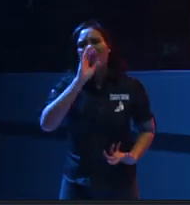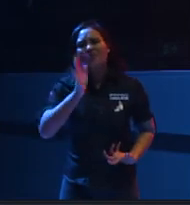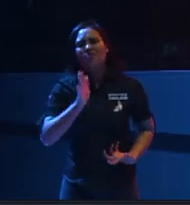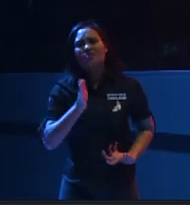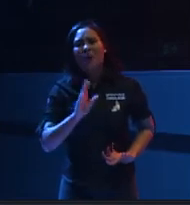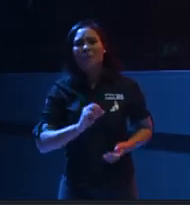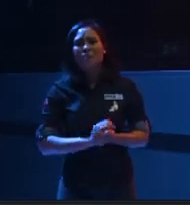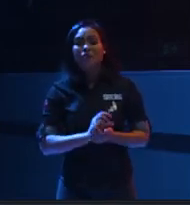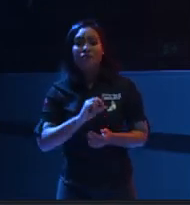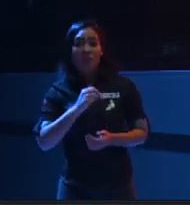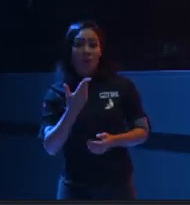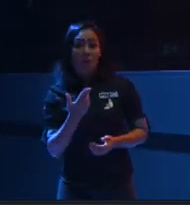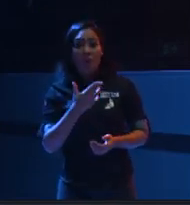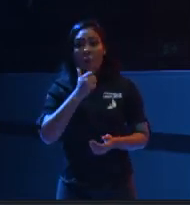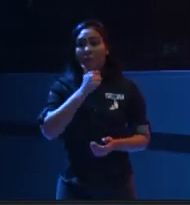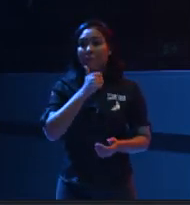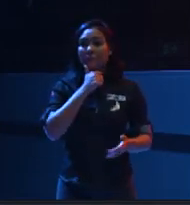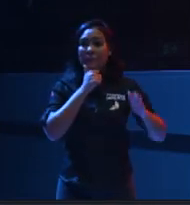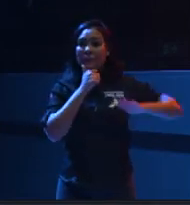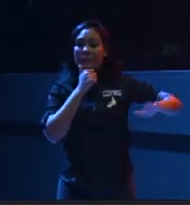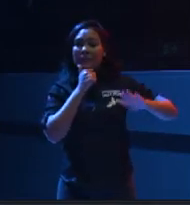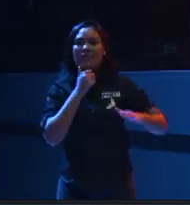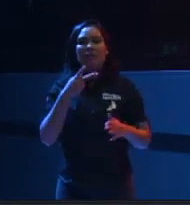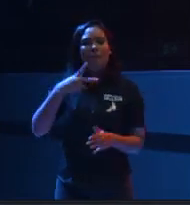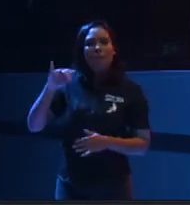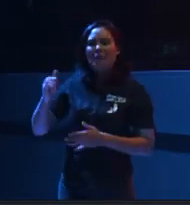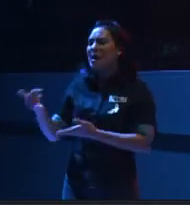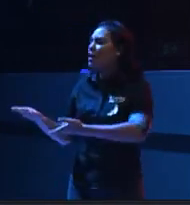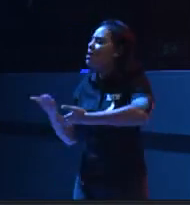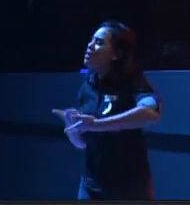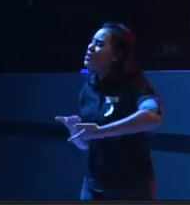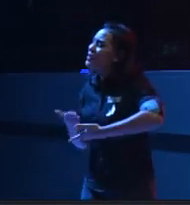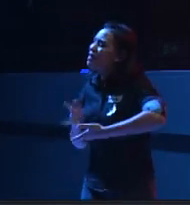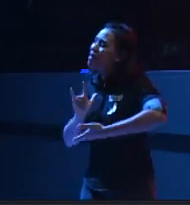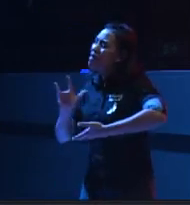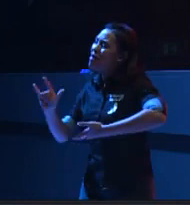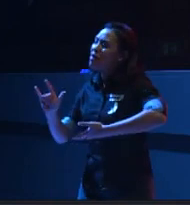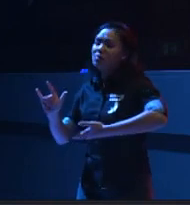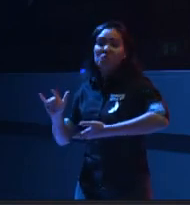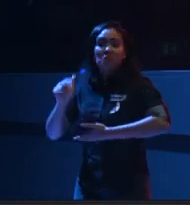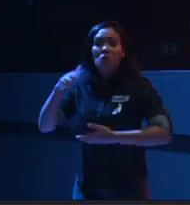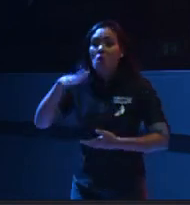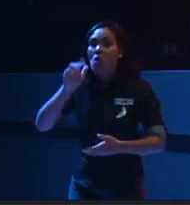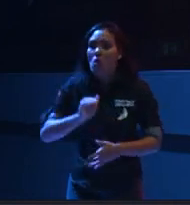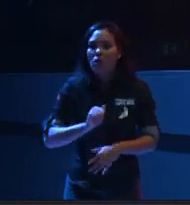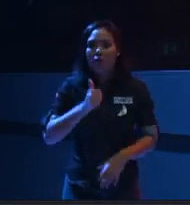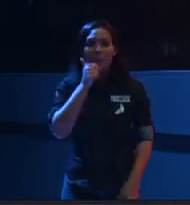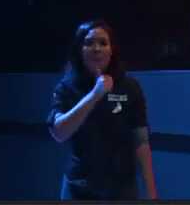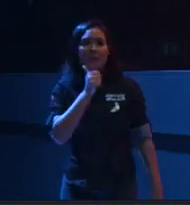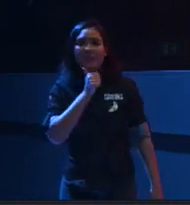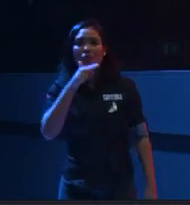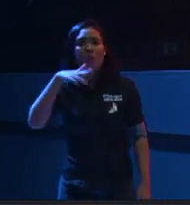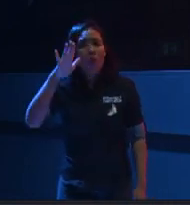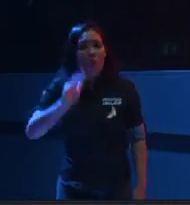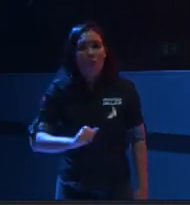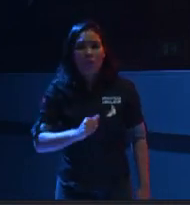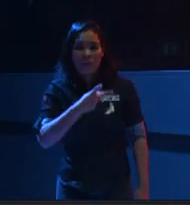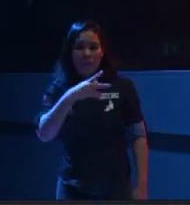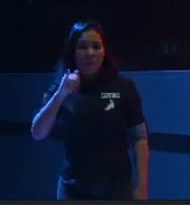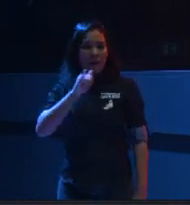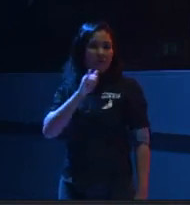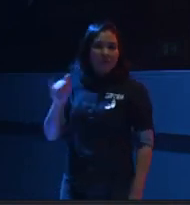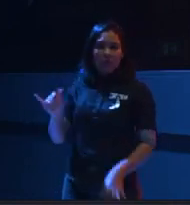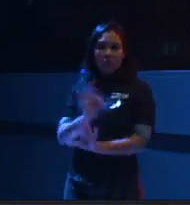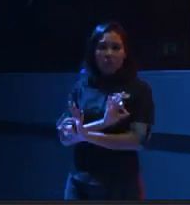que nunca teve um pai para pegar no colo e falar filha eu te amo ela não ouviu da boca do próprio país era a mulher